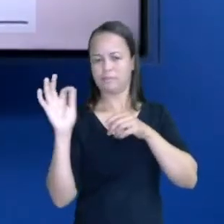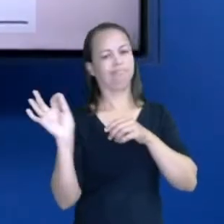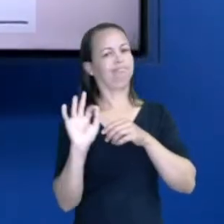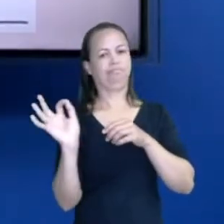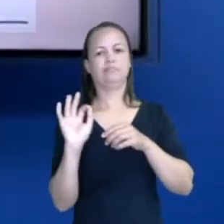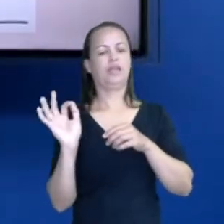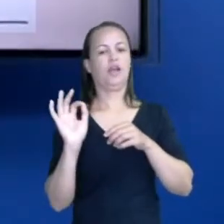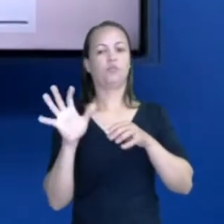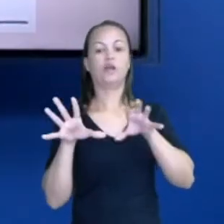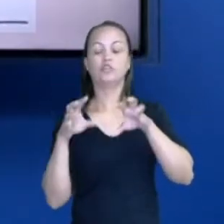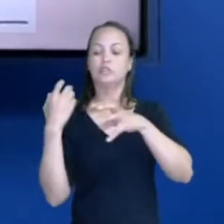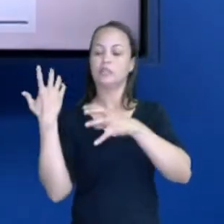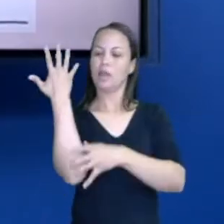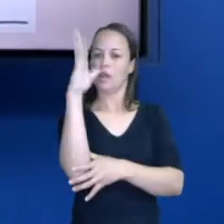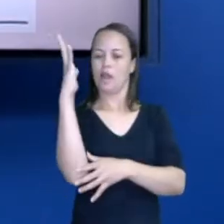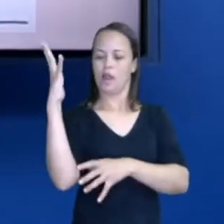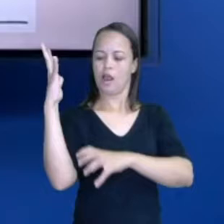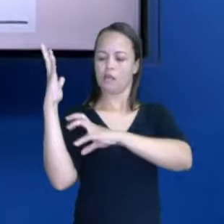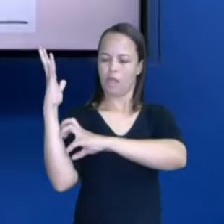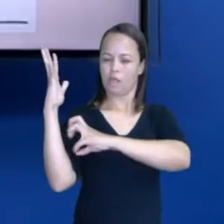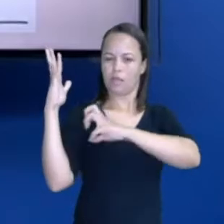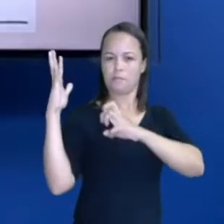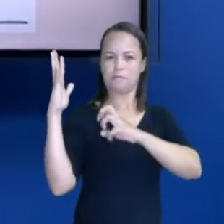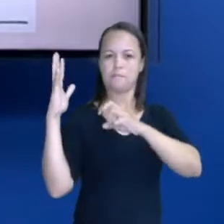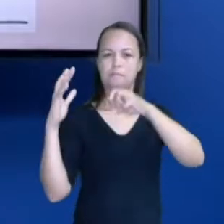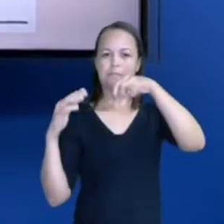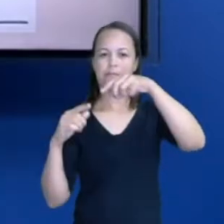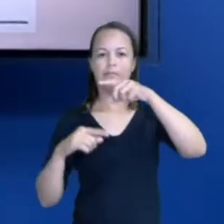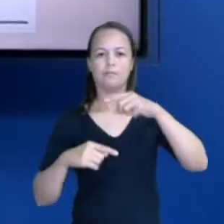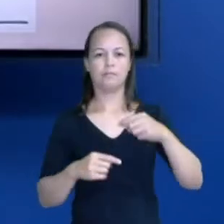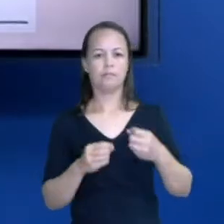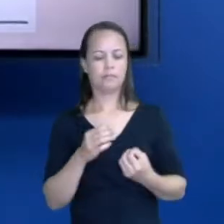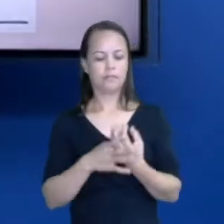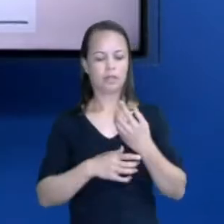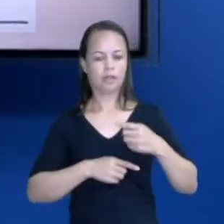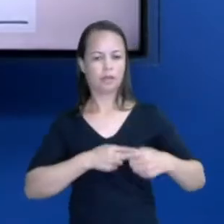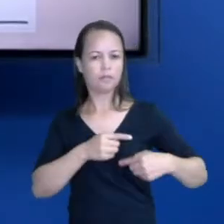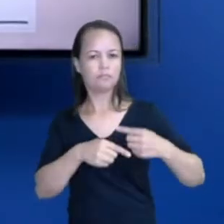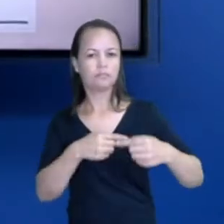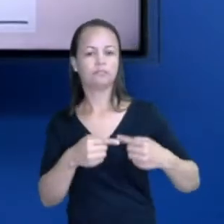não é isso? A gente retira a matéria-prima da natureza que vai